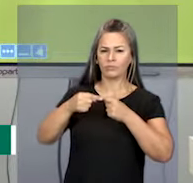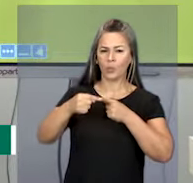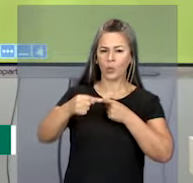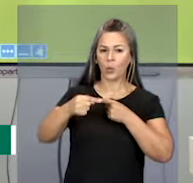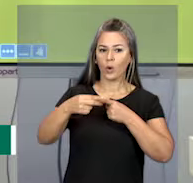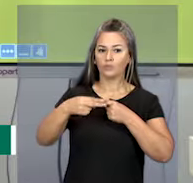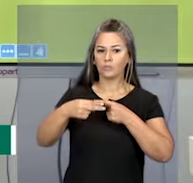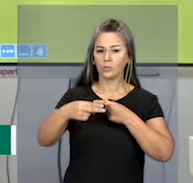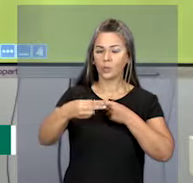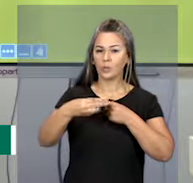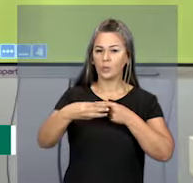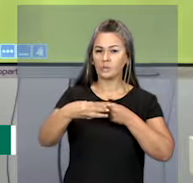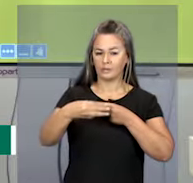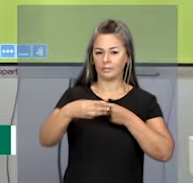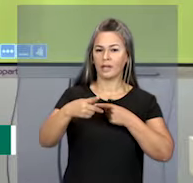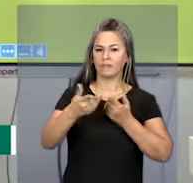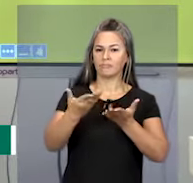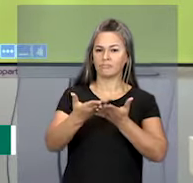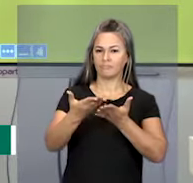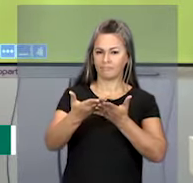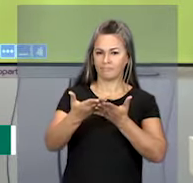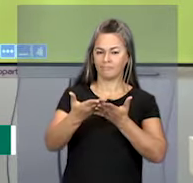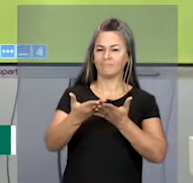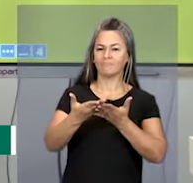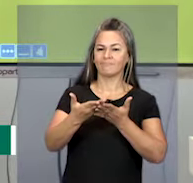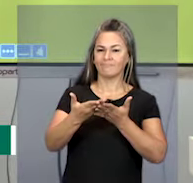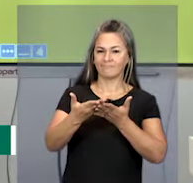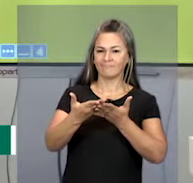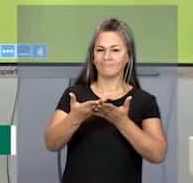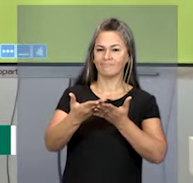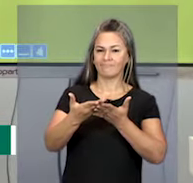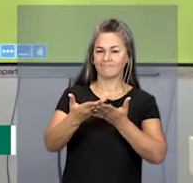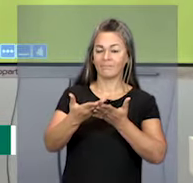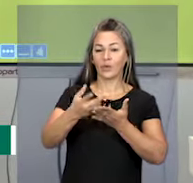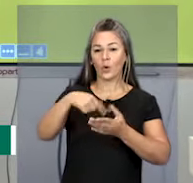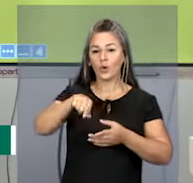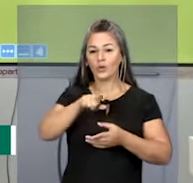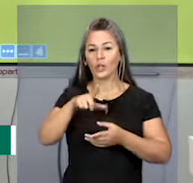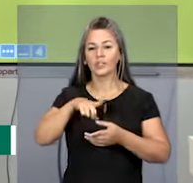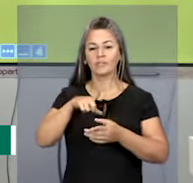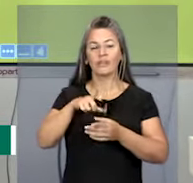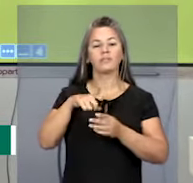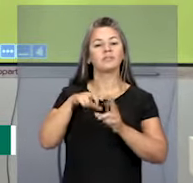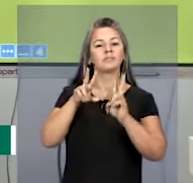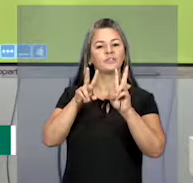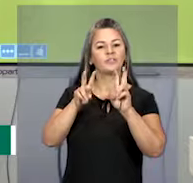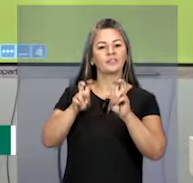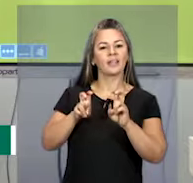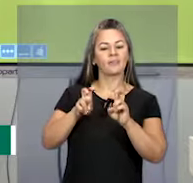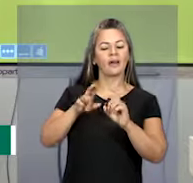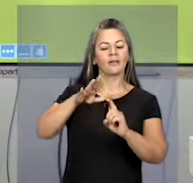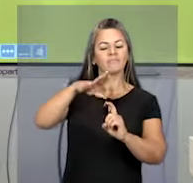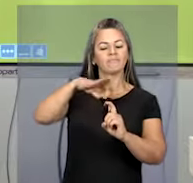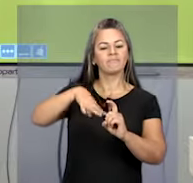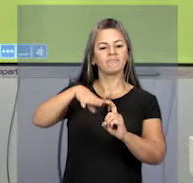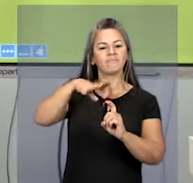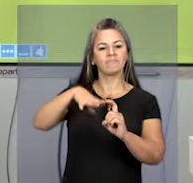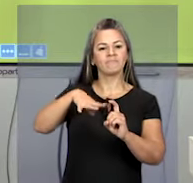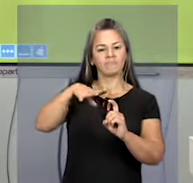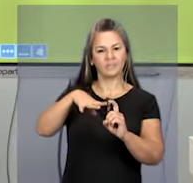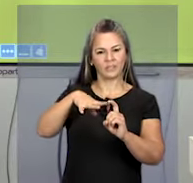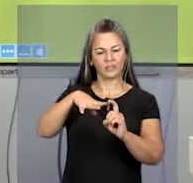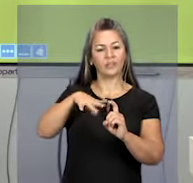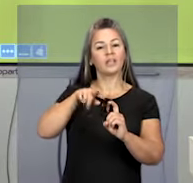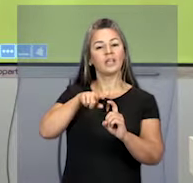podem ir acompanhando aí pelo PET que tem várias semanas em que nós vamos estar trabalhando os mitos e como que eles